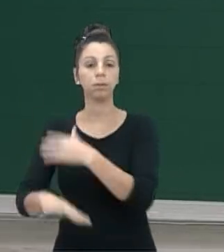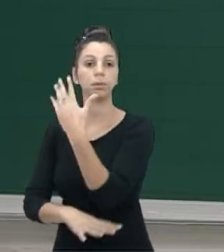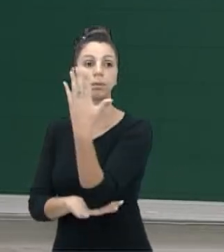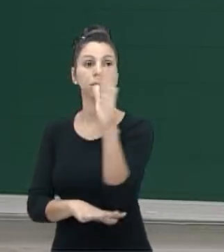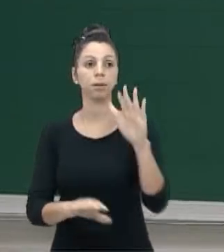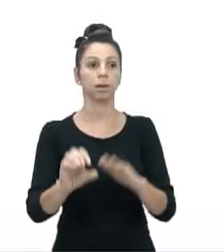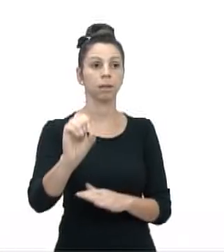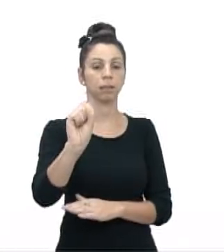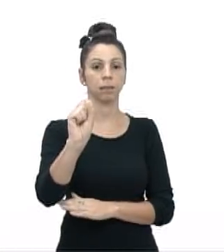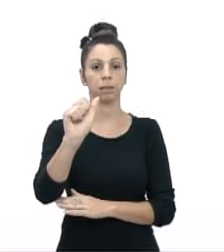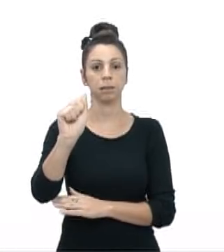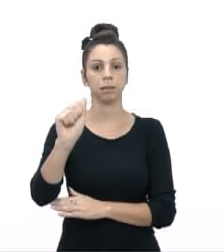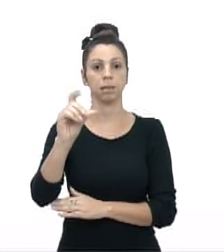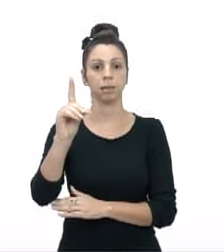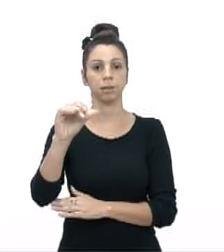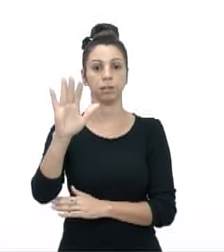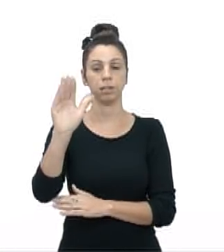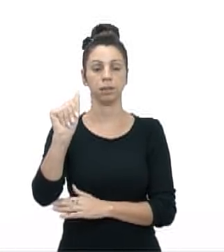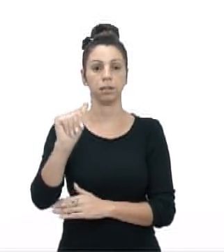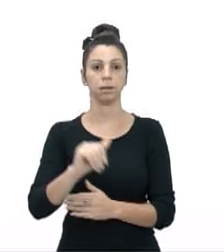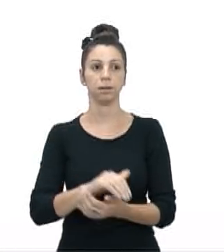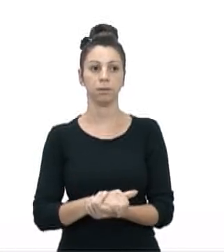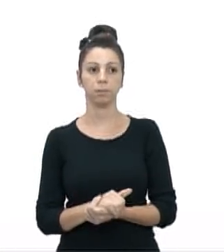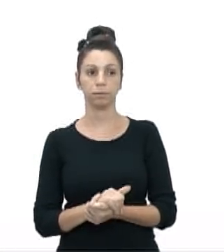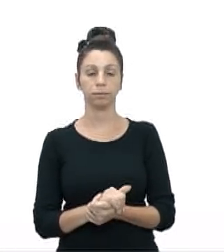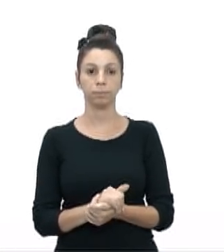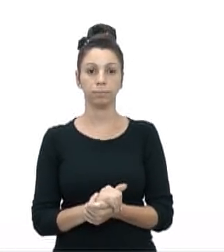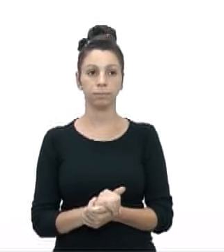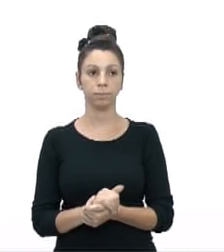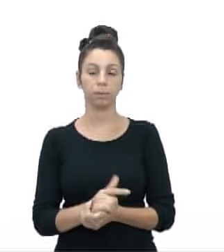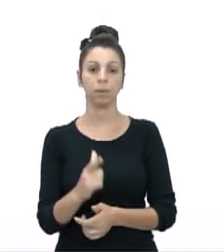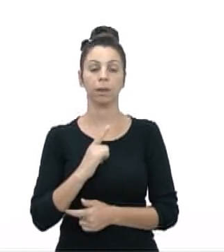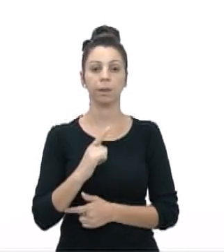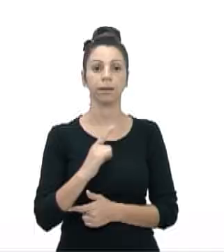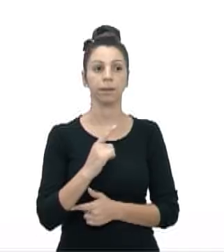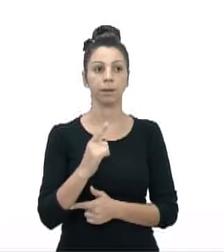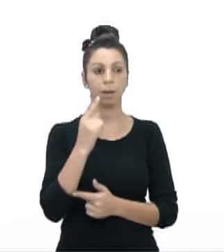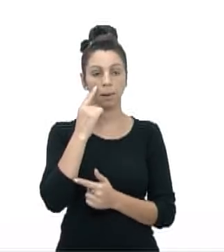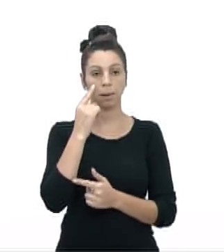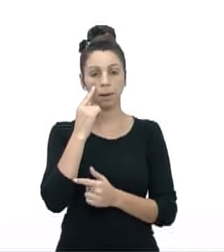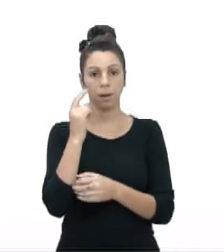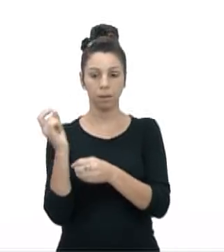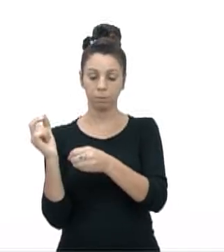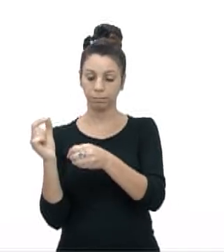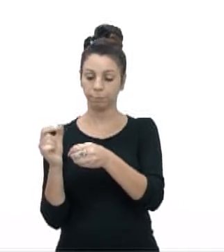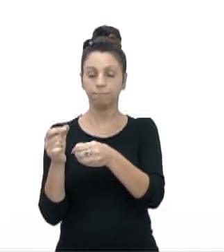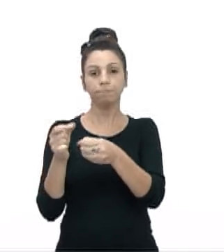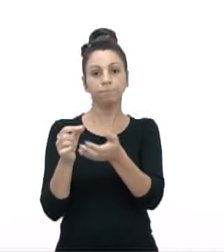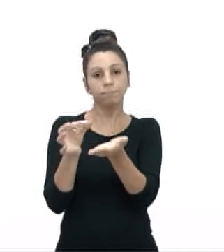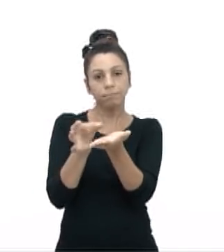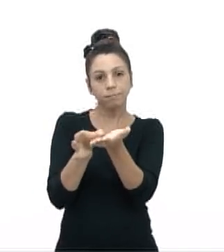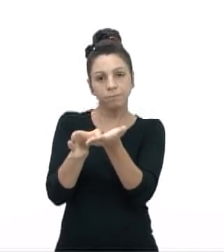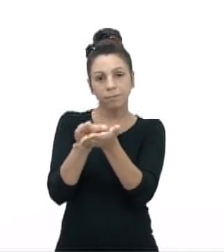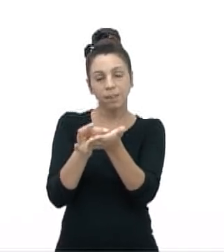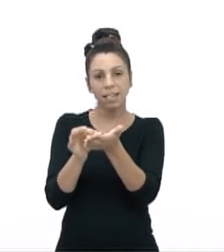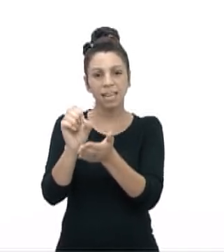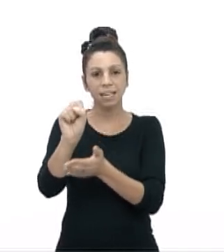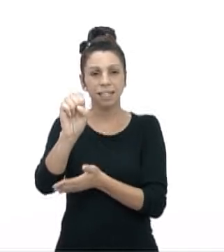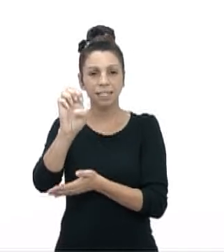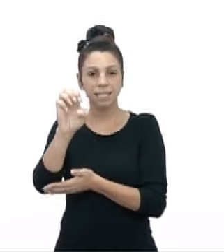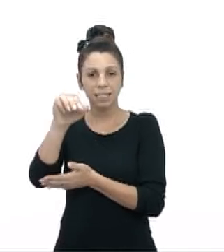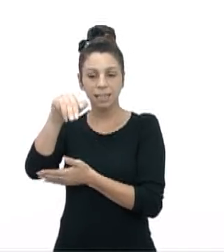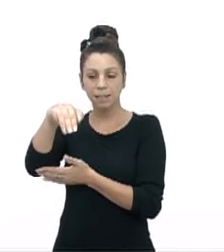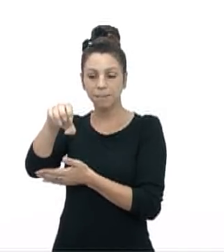sadia. E aí a gente tem ali uma imagem de uma semente, né? A imagem de uma semente, daí há